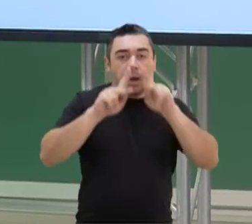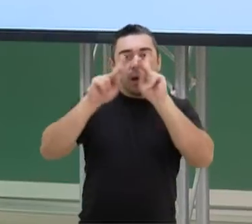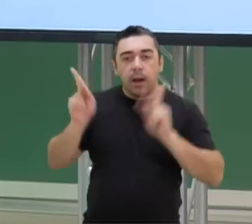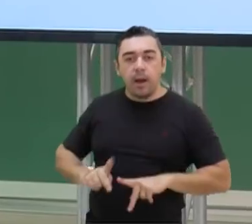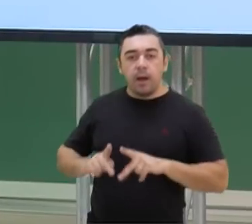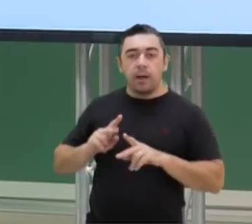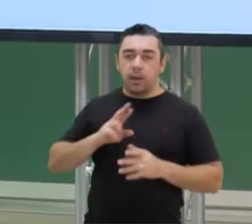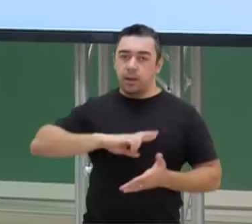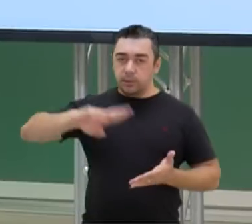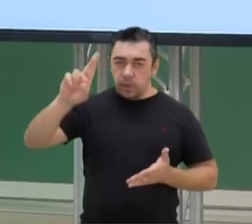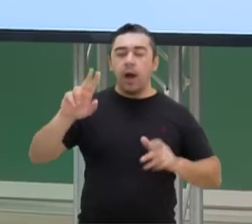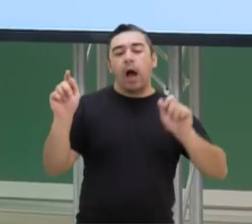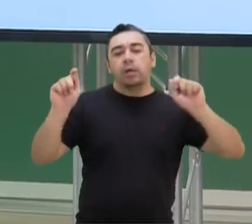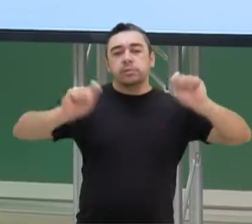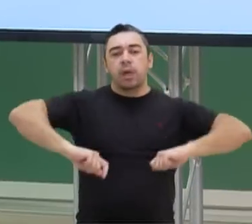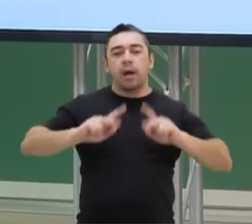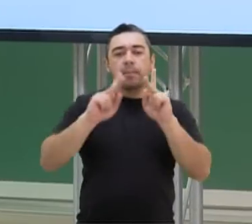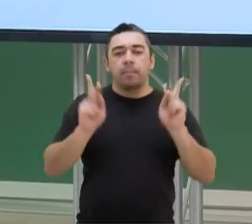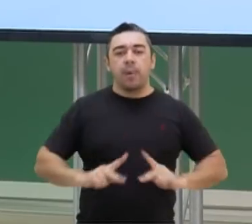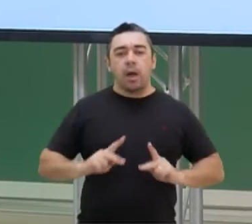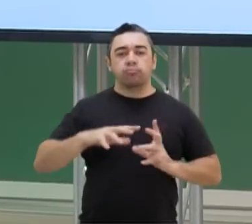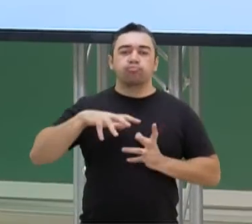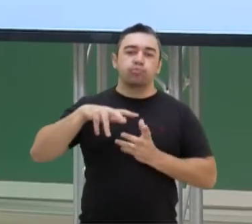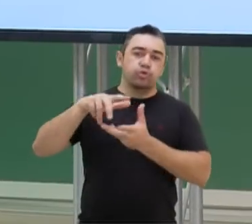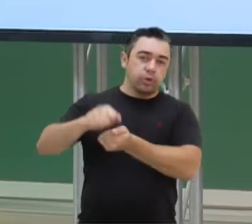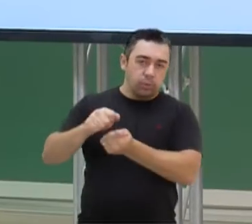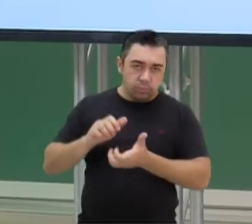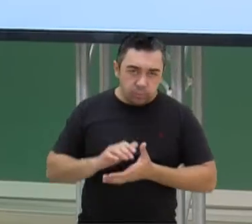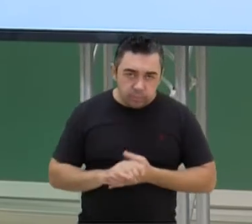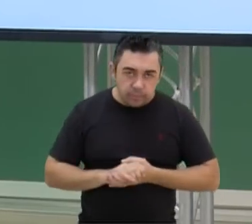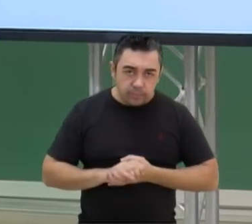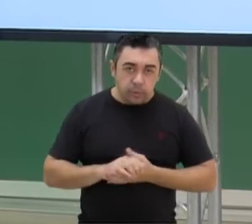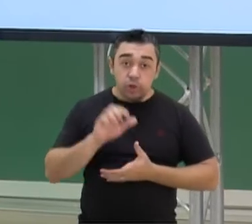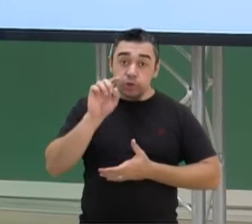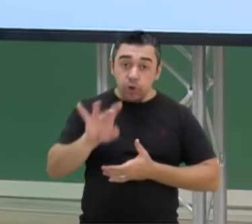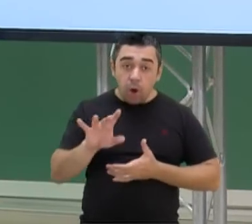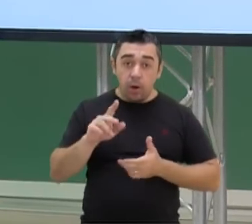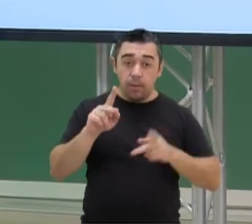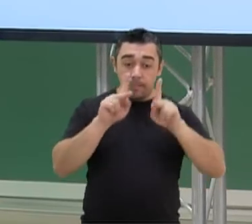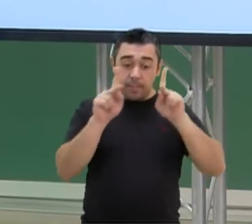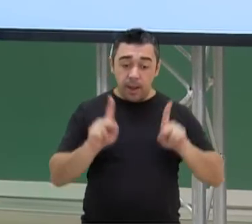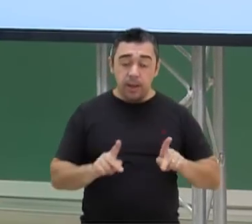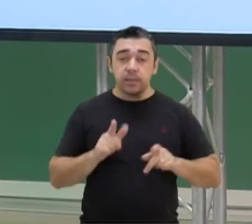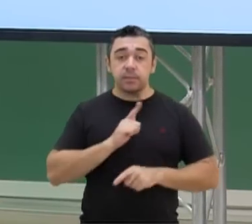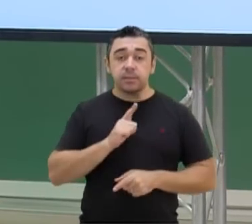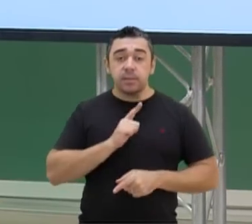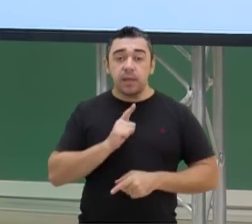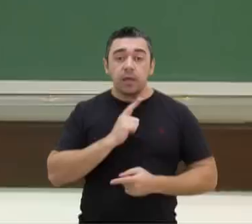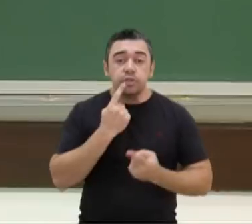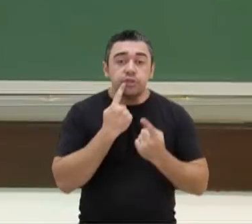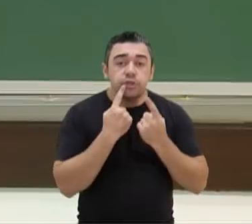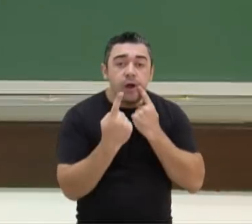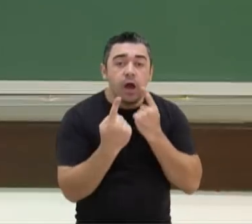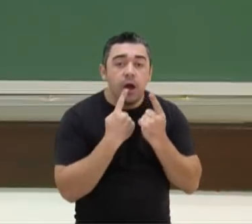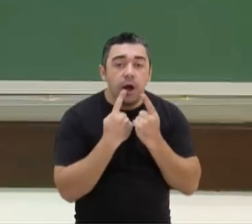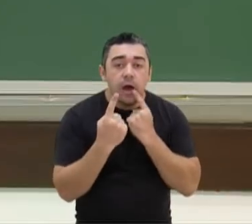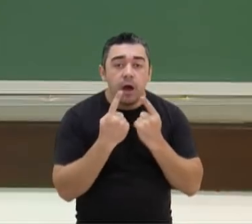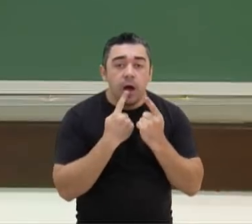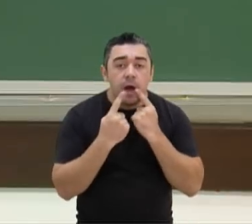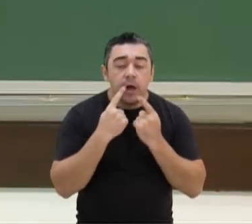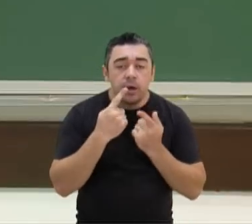paz mundial. E só vai haver paz mundial quando houver diálogo interreligioso.